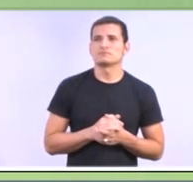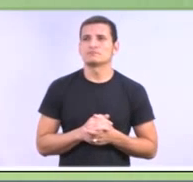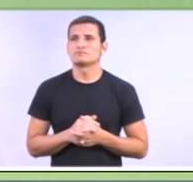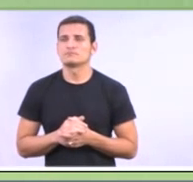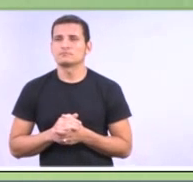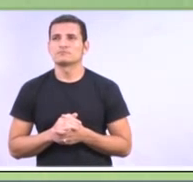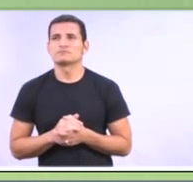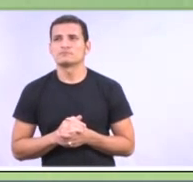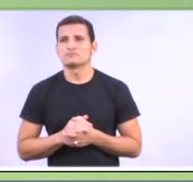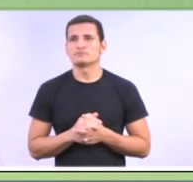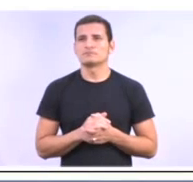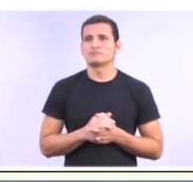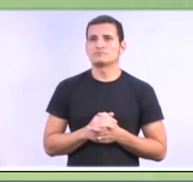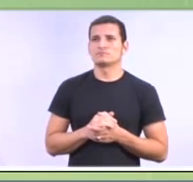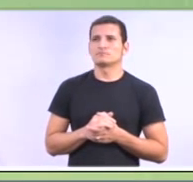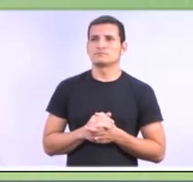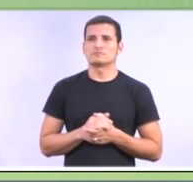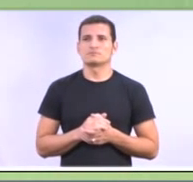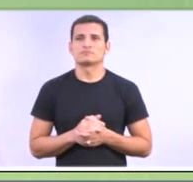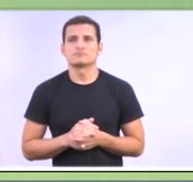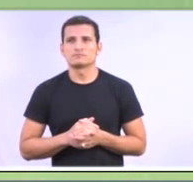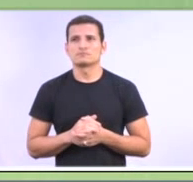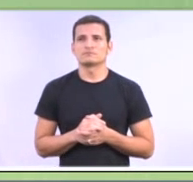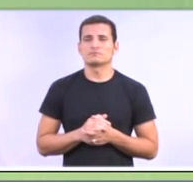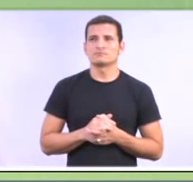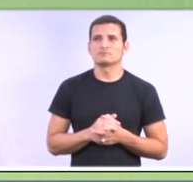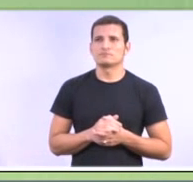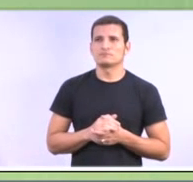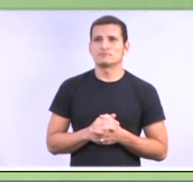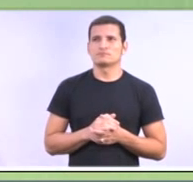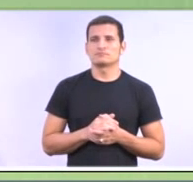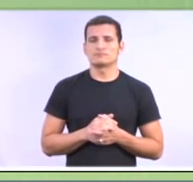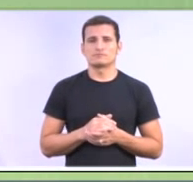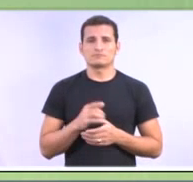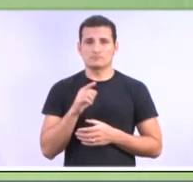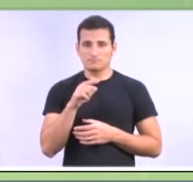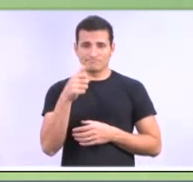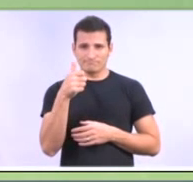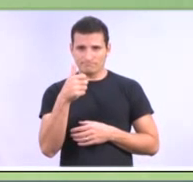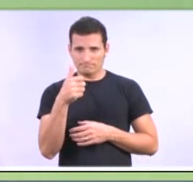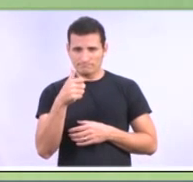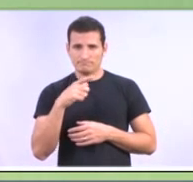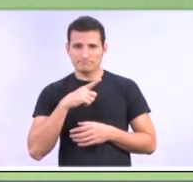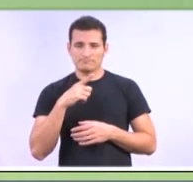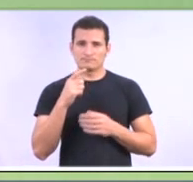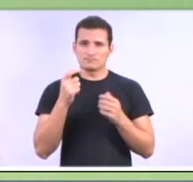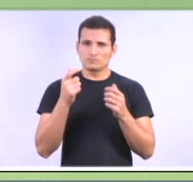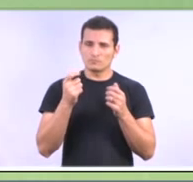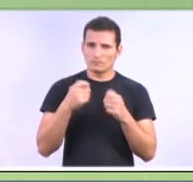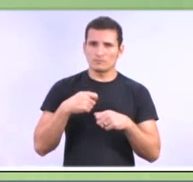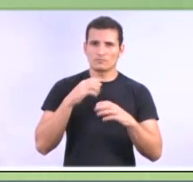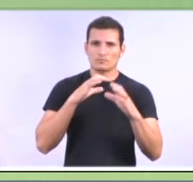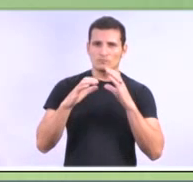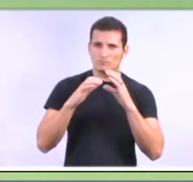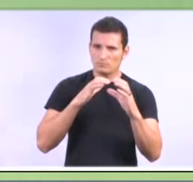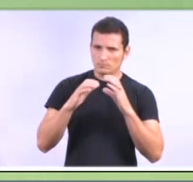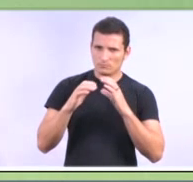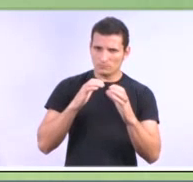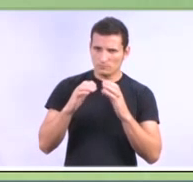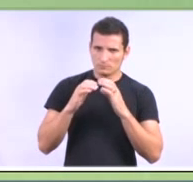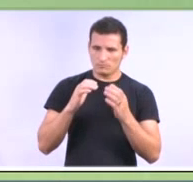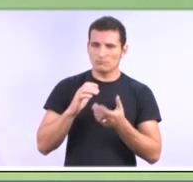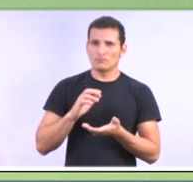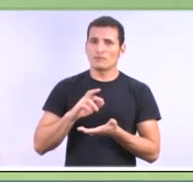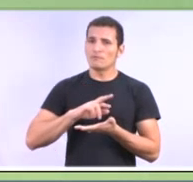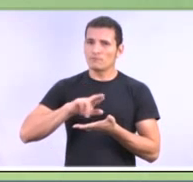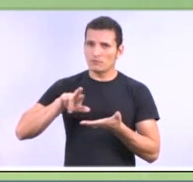Essa topologia, vamos às vantagens e desvantagens. Ela permite comunicações simultâneas, ela tem melhor